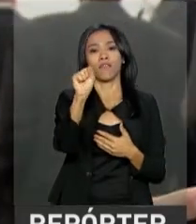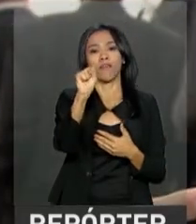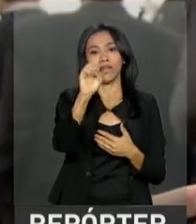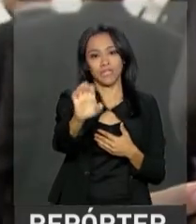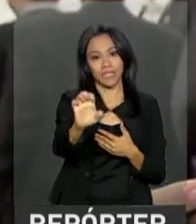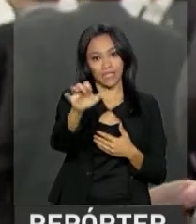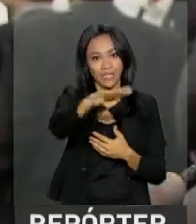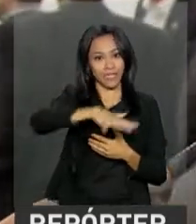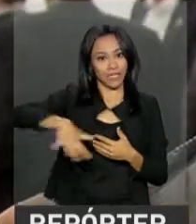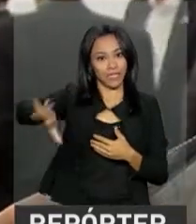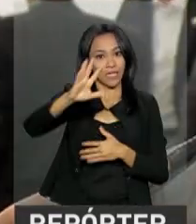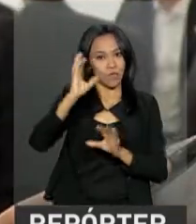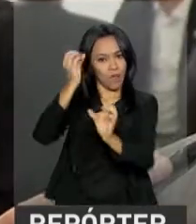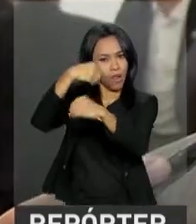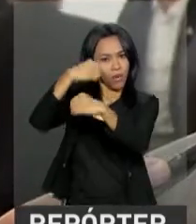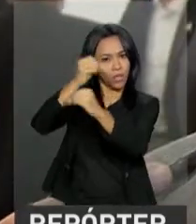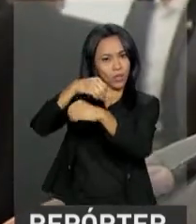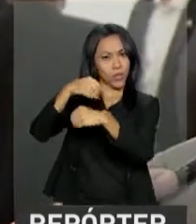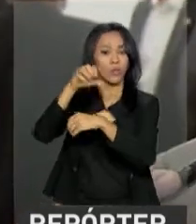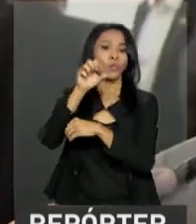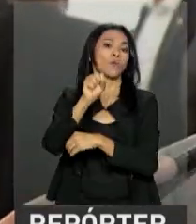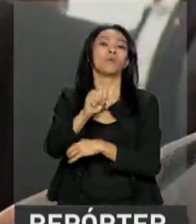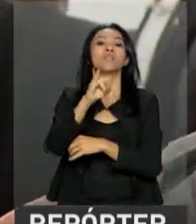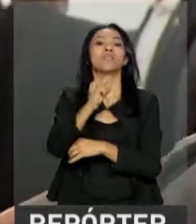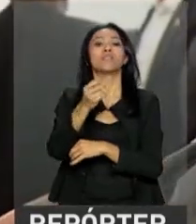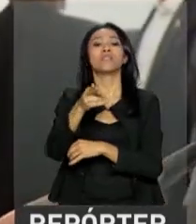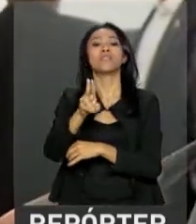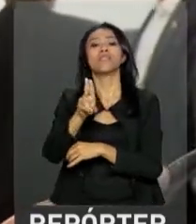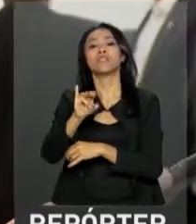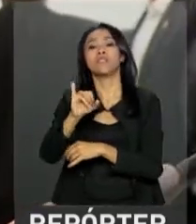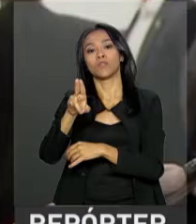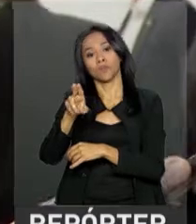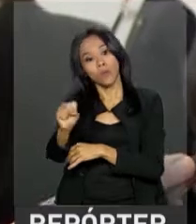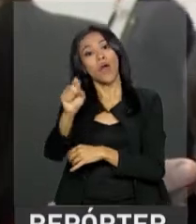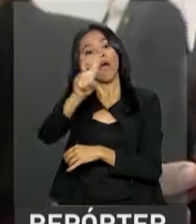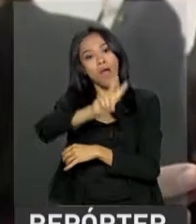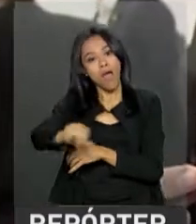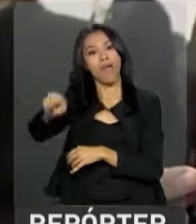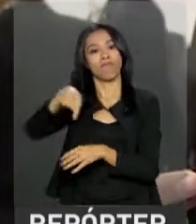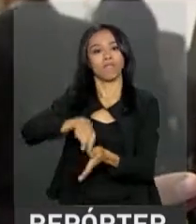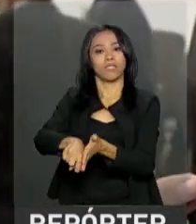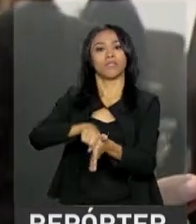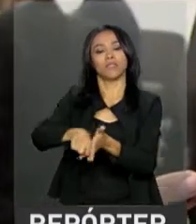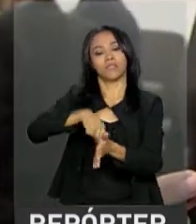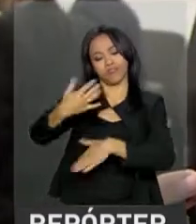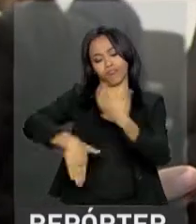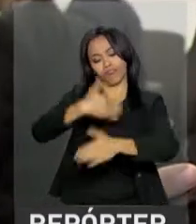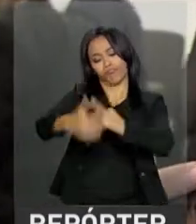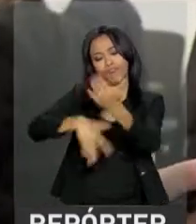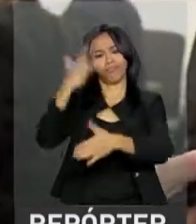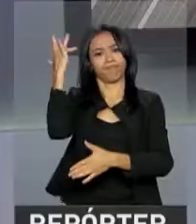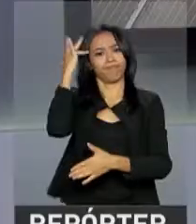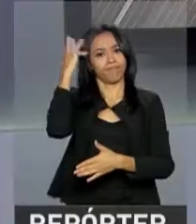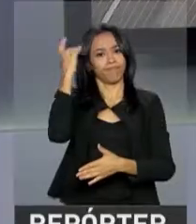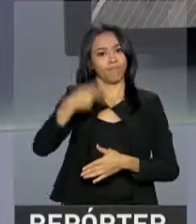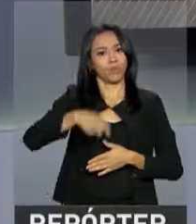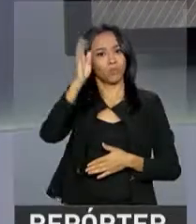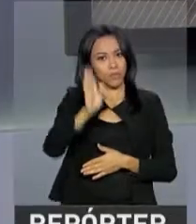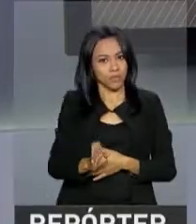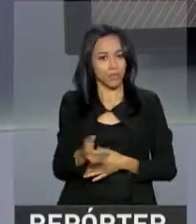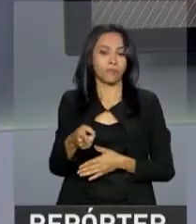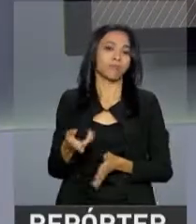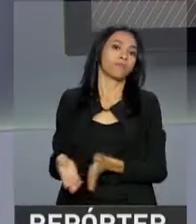cílios que trará também uma contribuição extraordinária para o desenvolvimento da pesquisa e da ciência no brasil